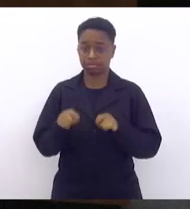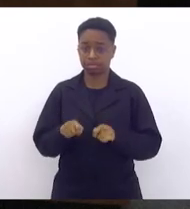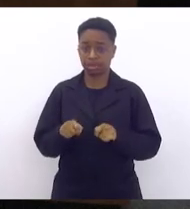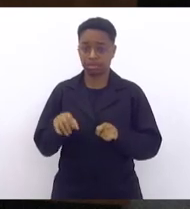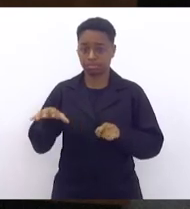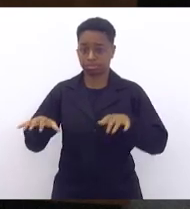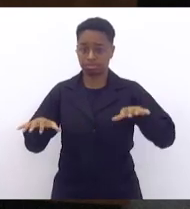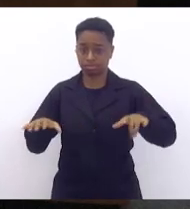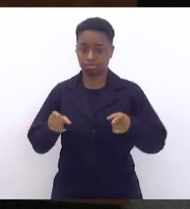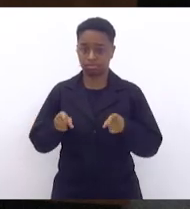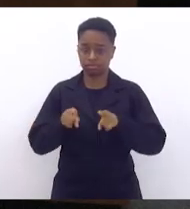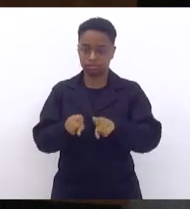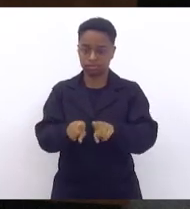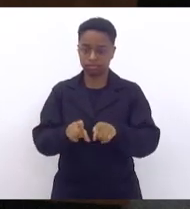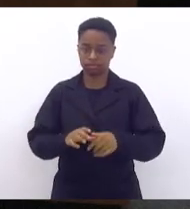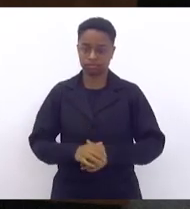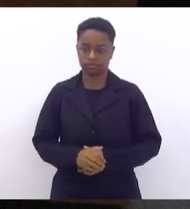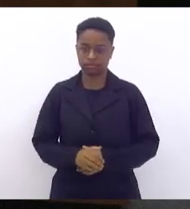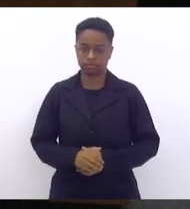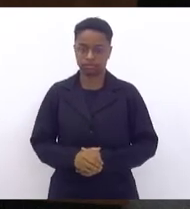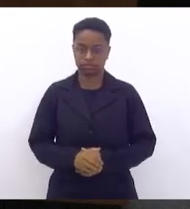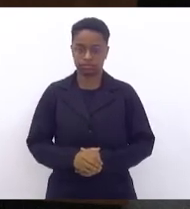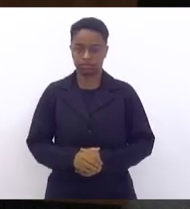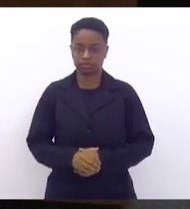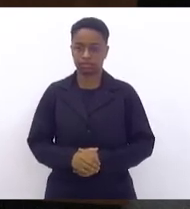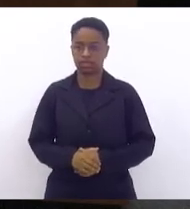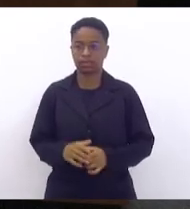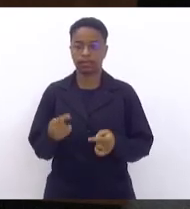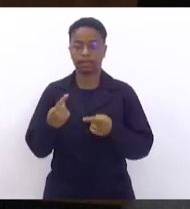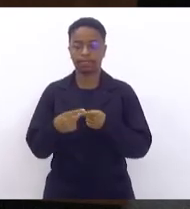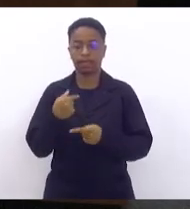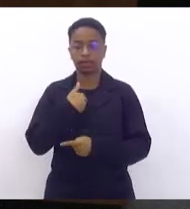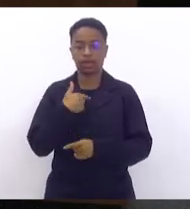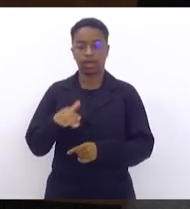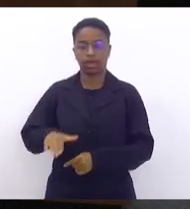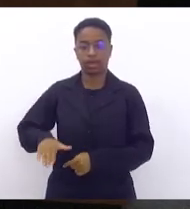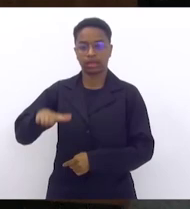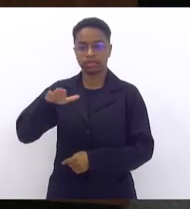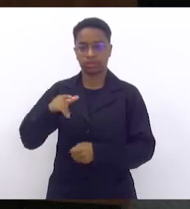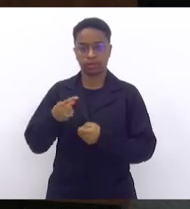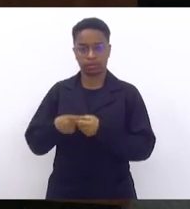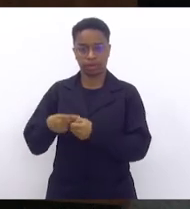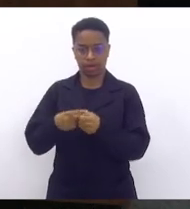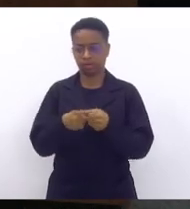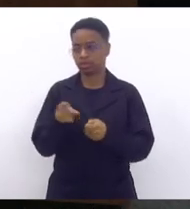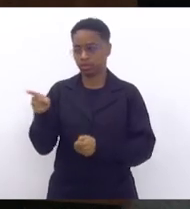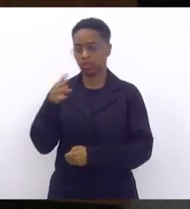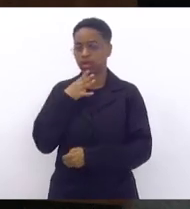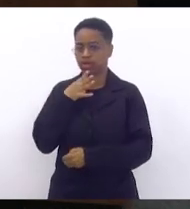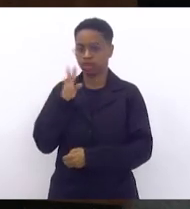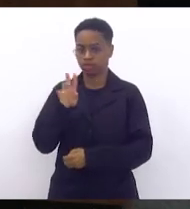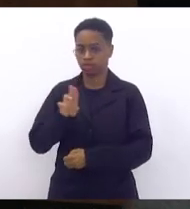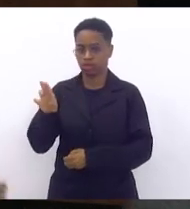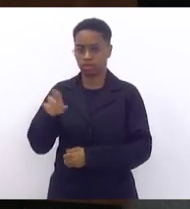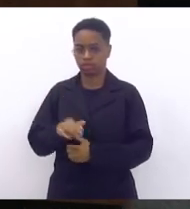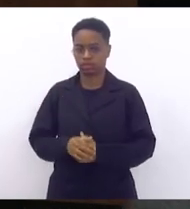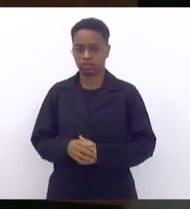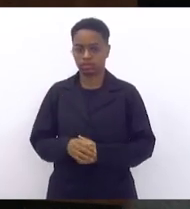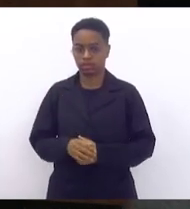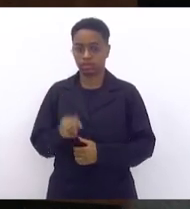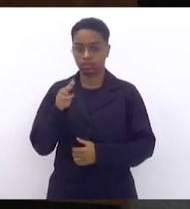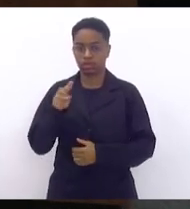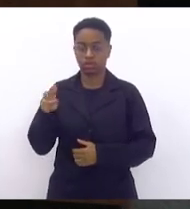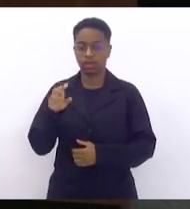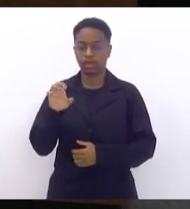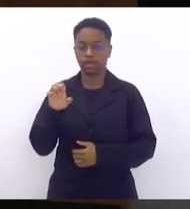si. Eu fui criado num bairro que Vossa Excelência conhece de nome, chamado